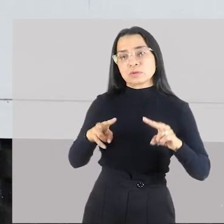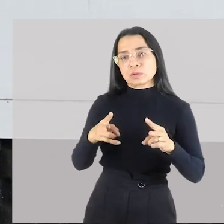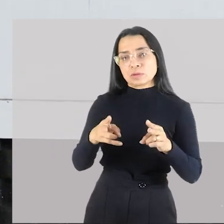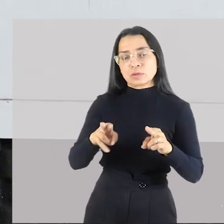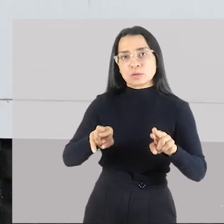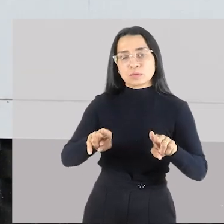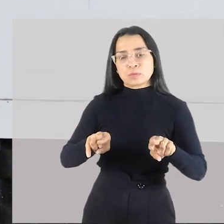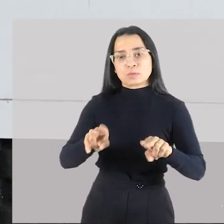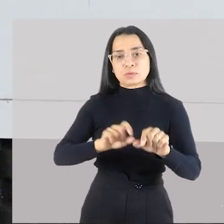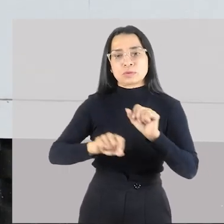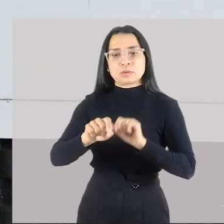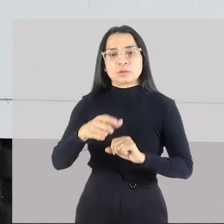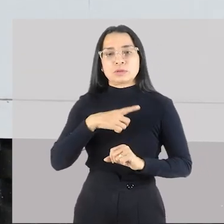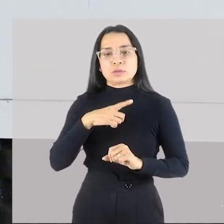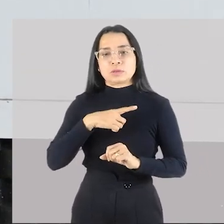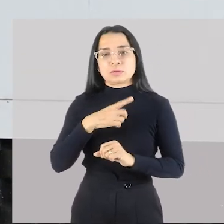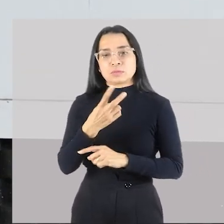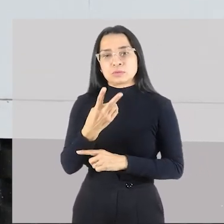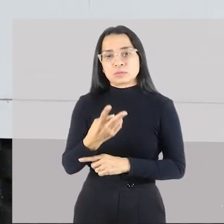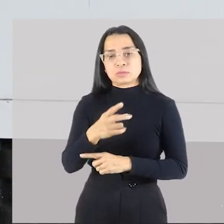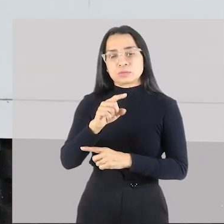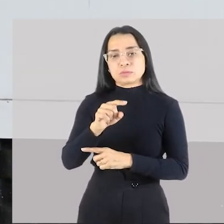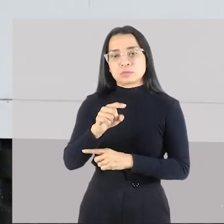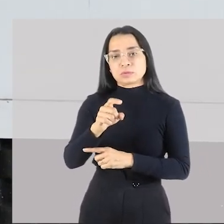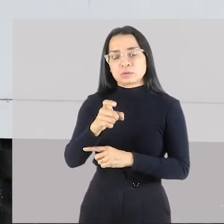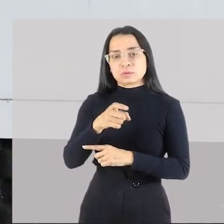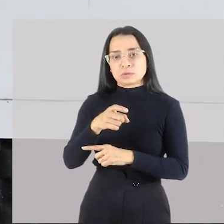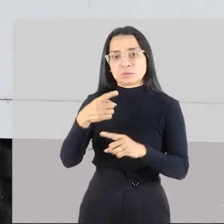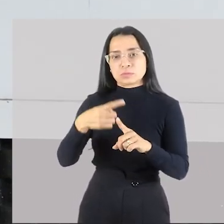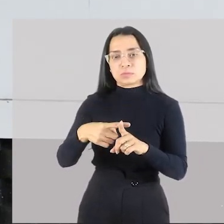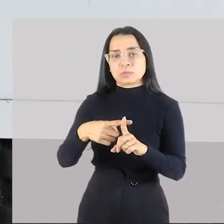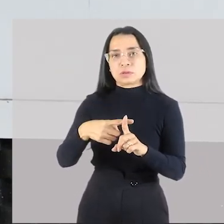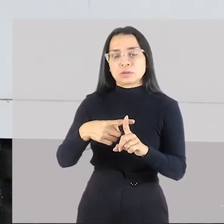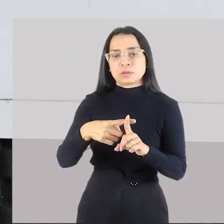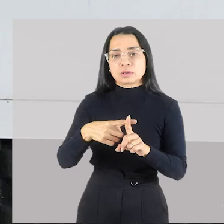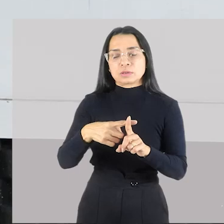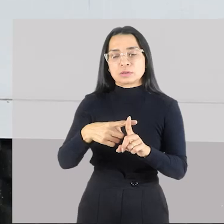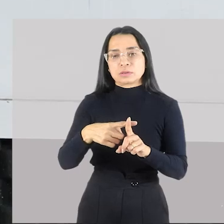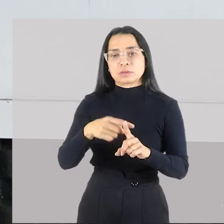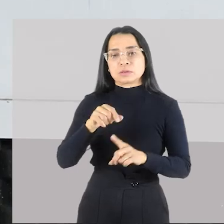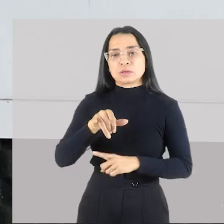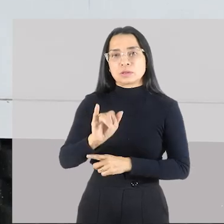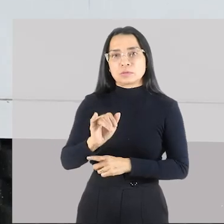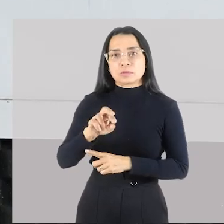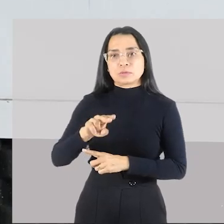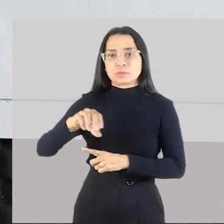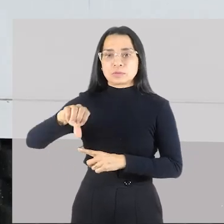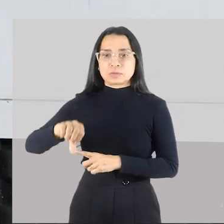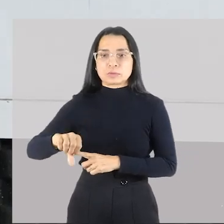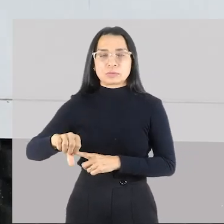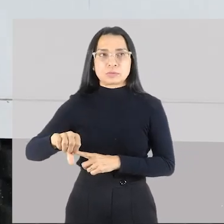que 2x mais y é igual a 9